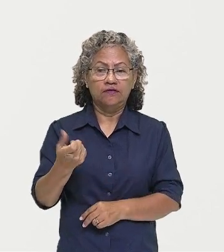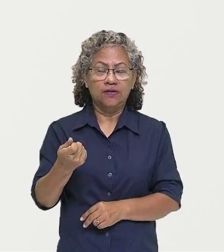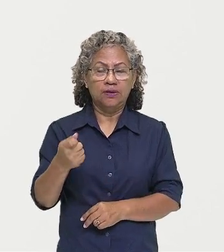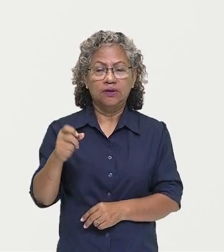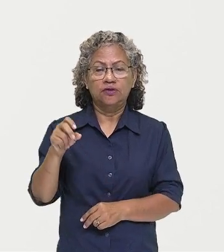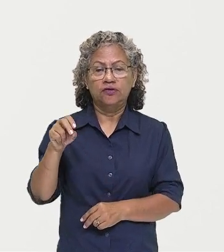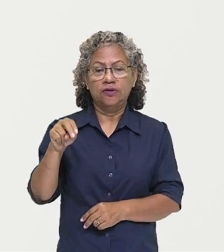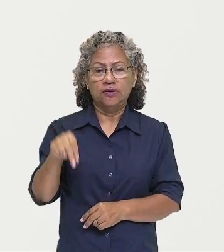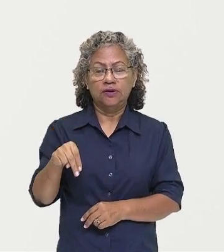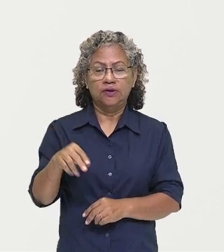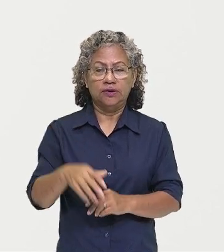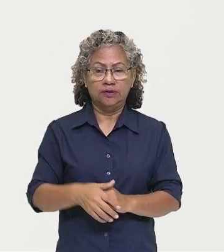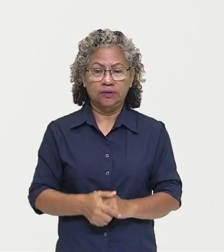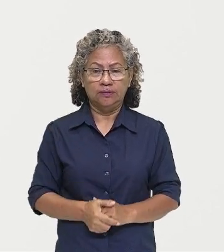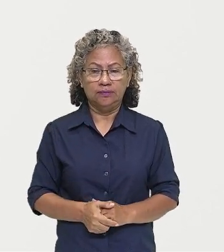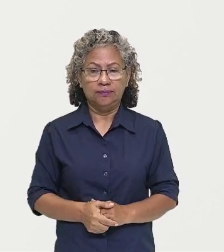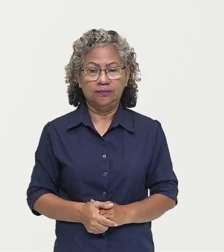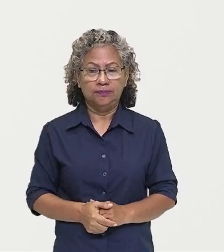20